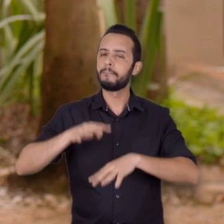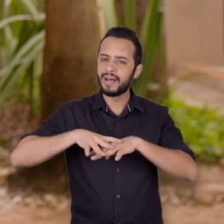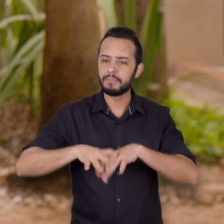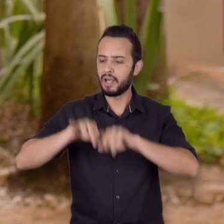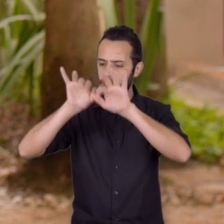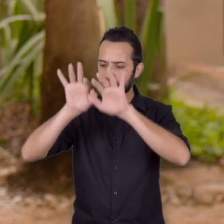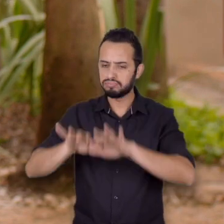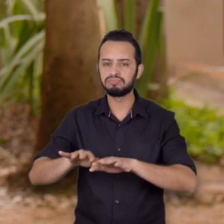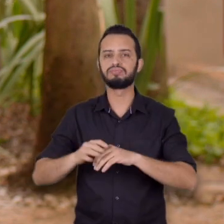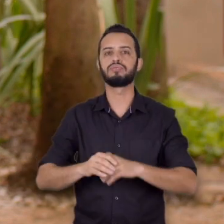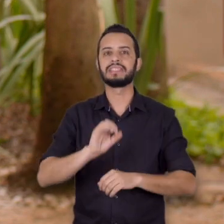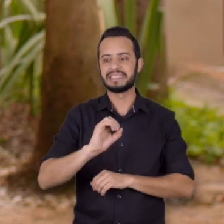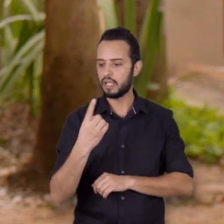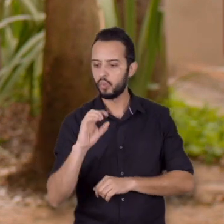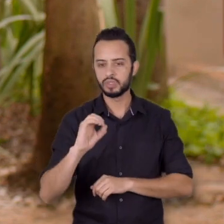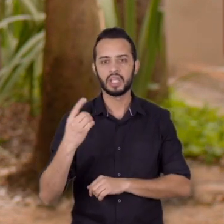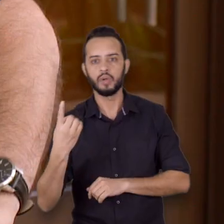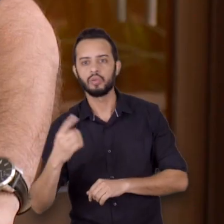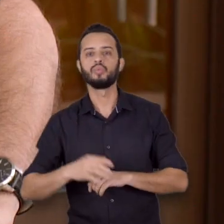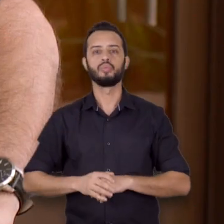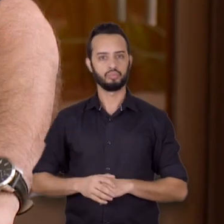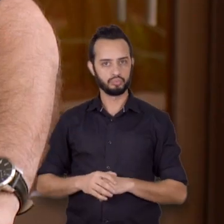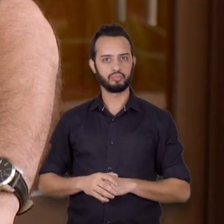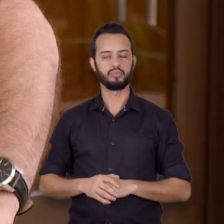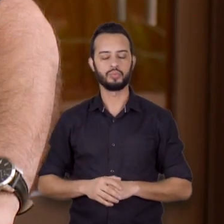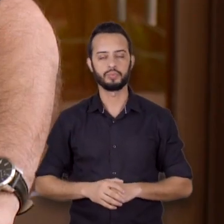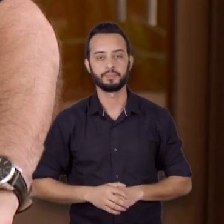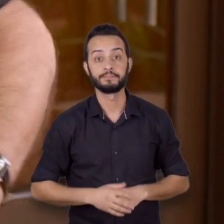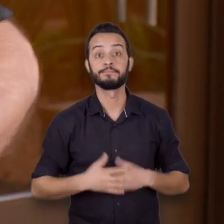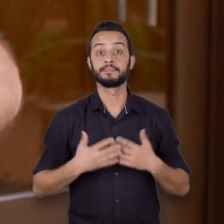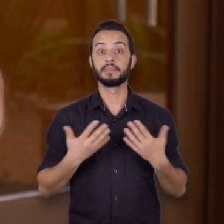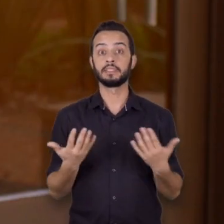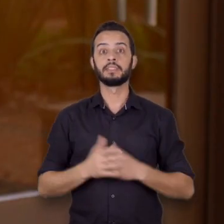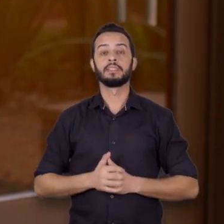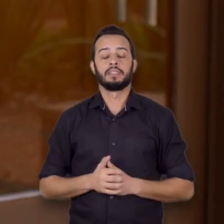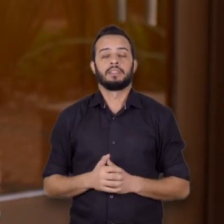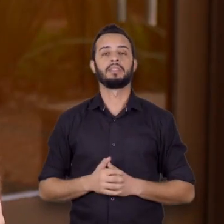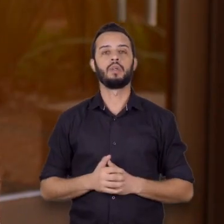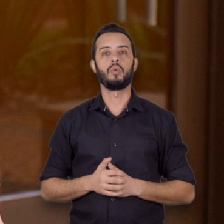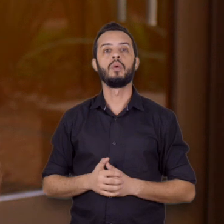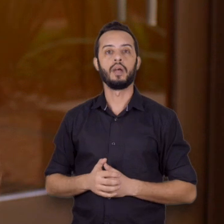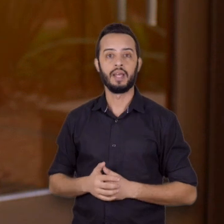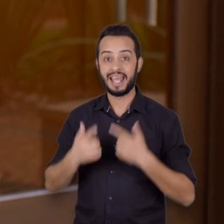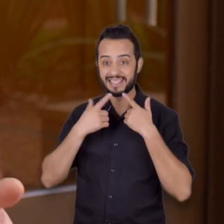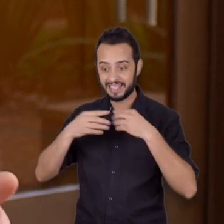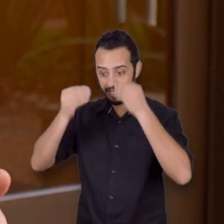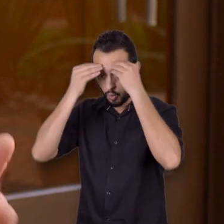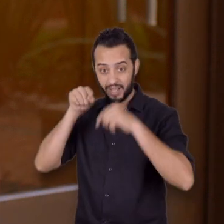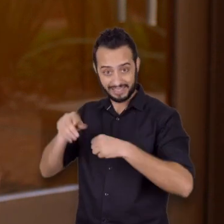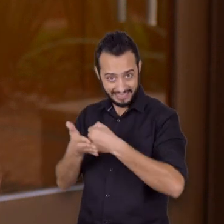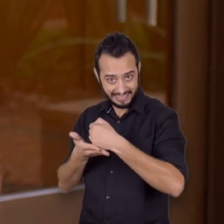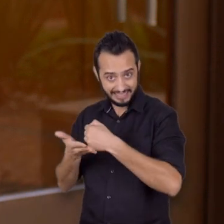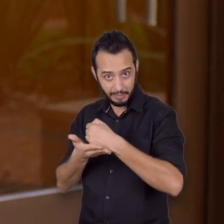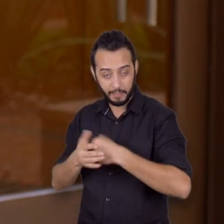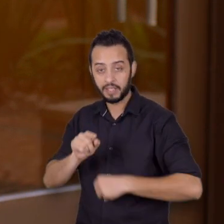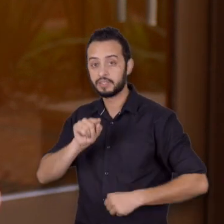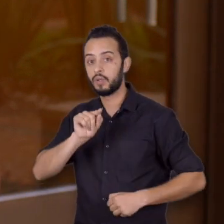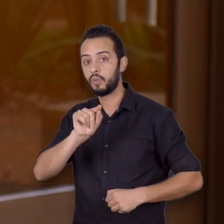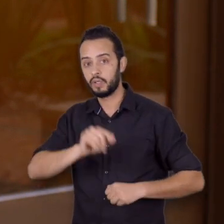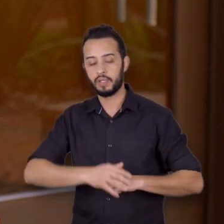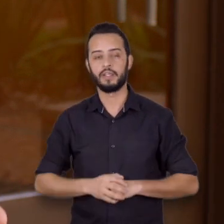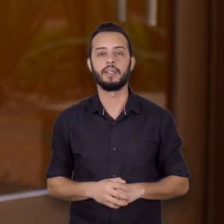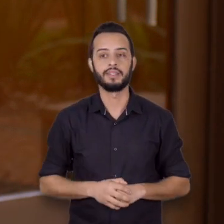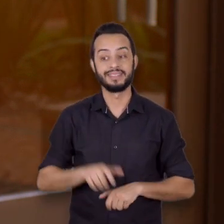probabilística. E obviamente que essa linguagem que está nessa base é a linguagem daqueles que inventaram,